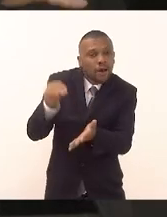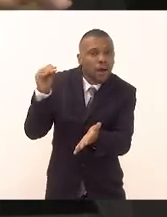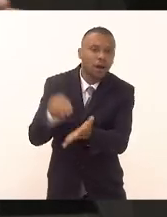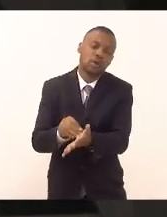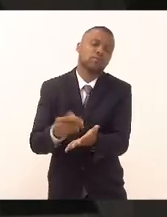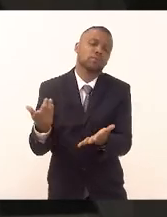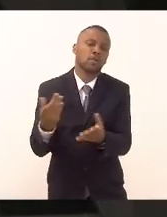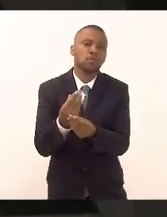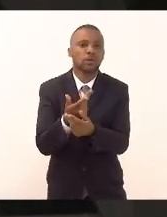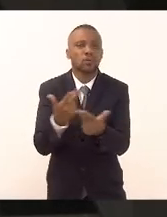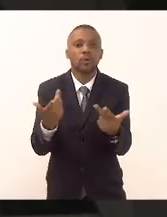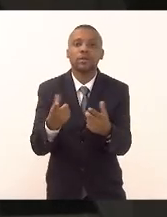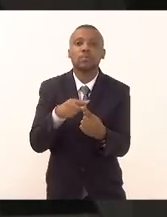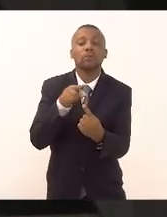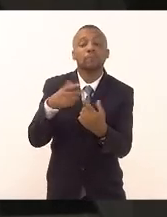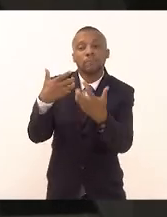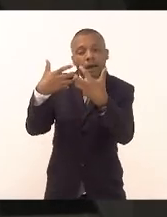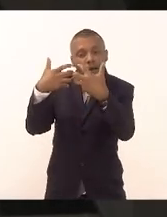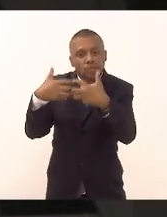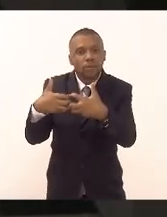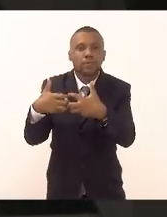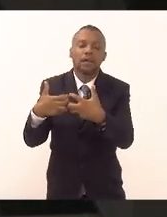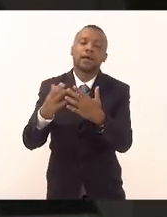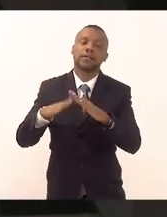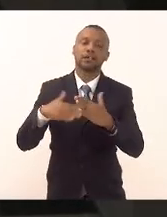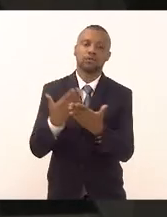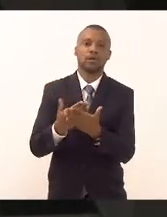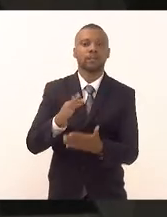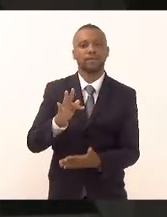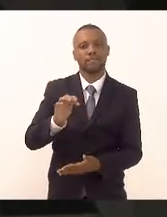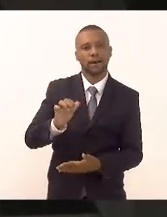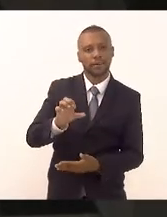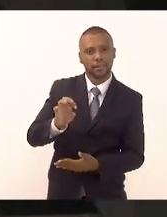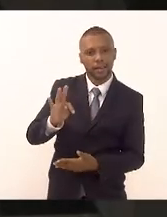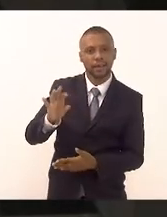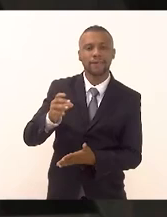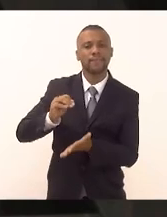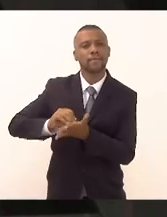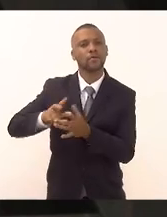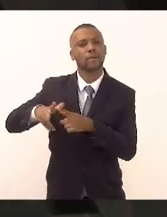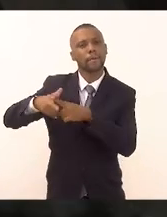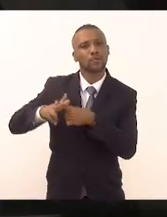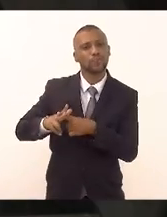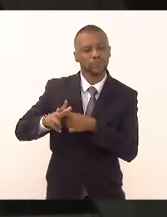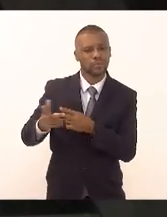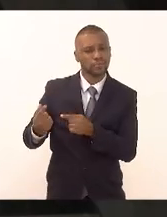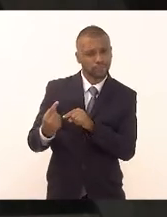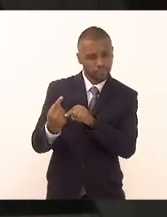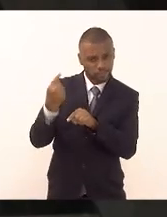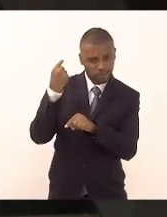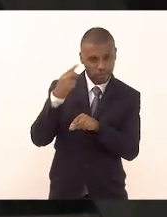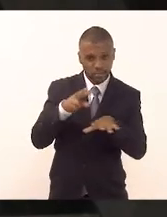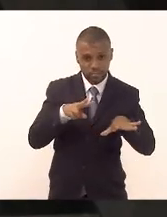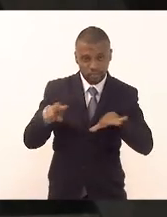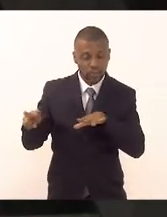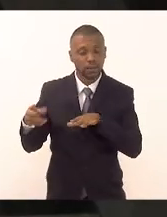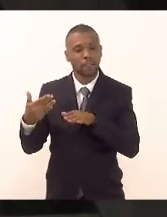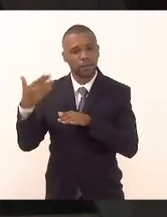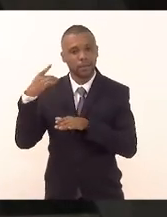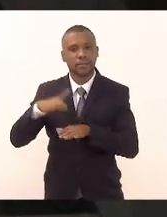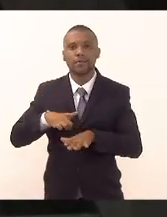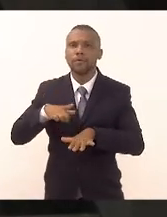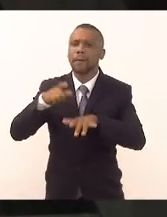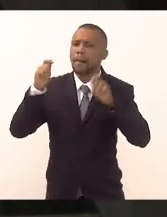muita coisa no funcionamento das escolas da FATEC, falta manutenção. Agora, recentemente teve um protesto aqui na semana passada, aqui